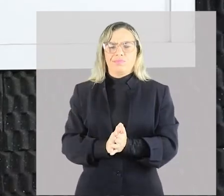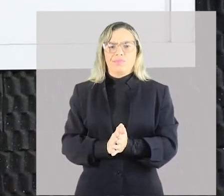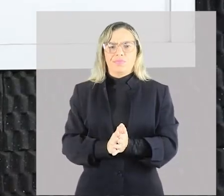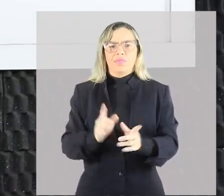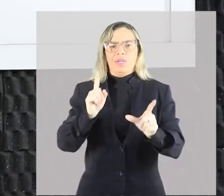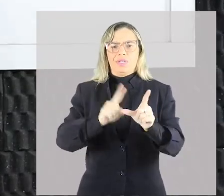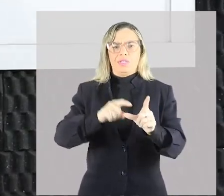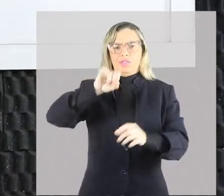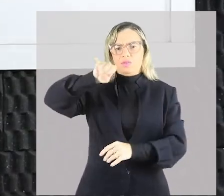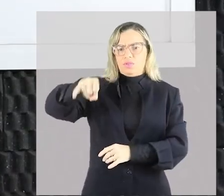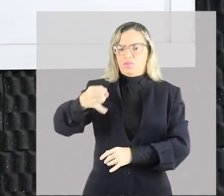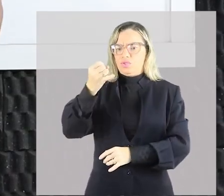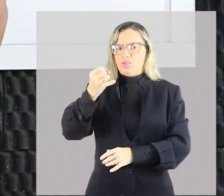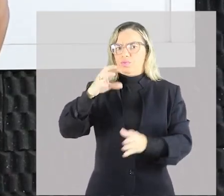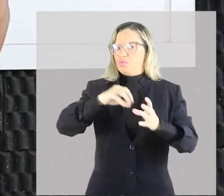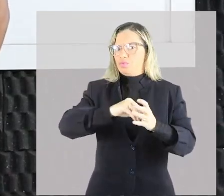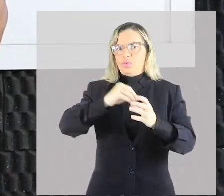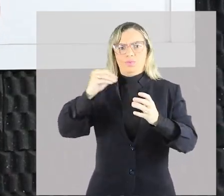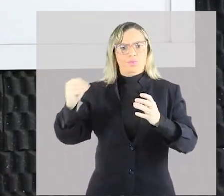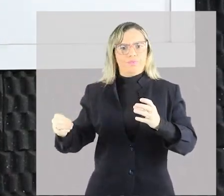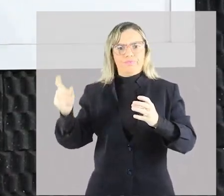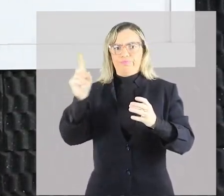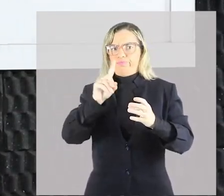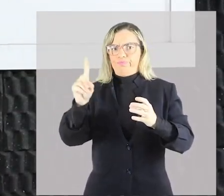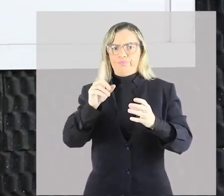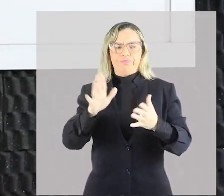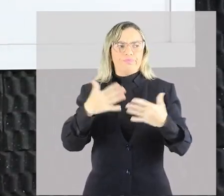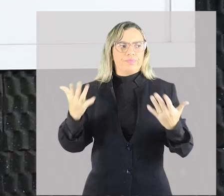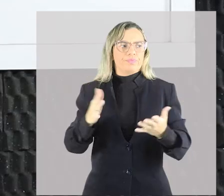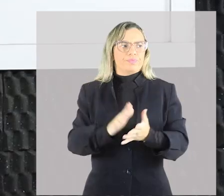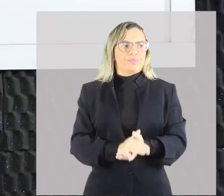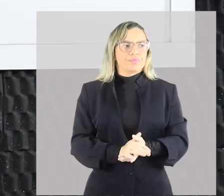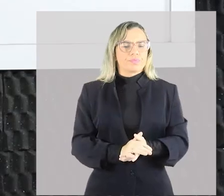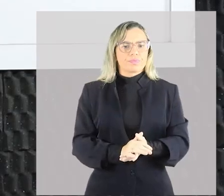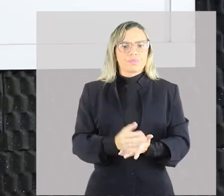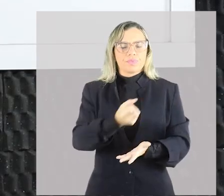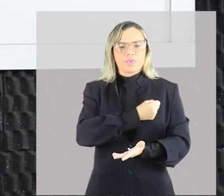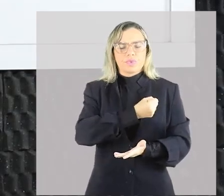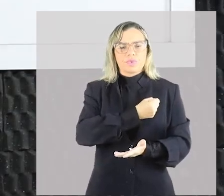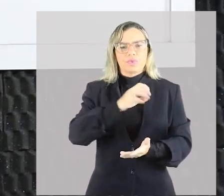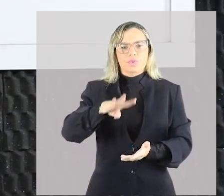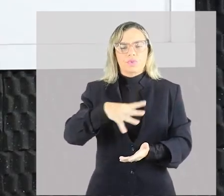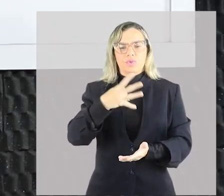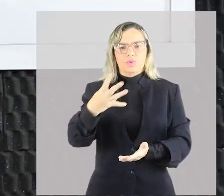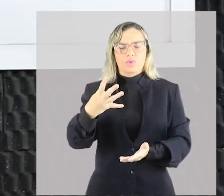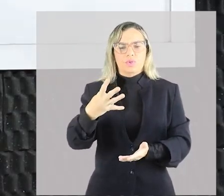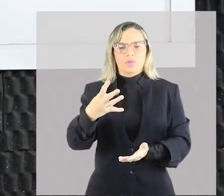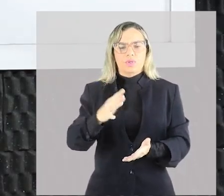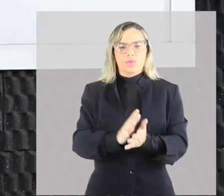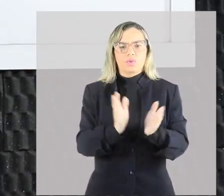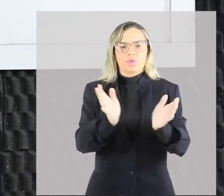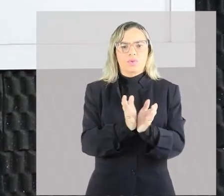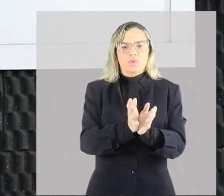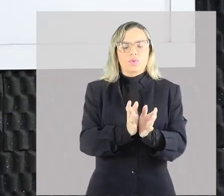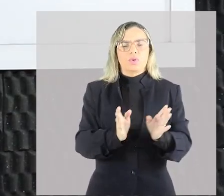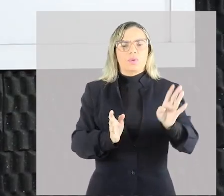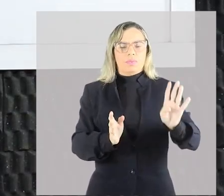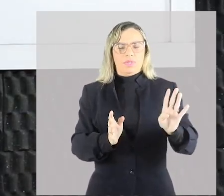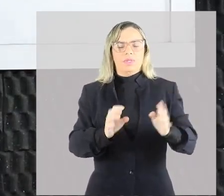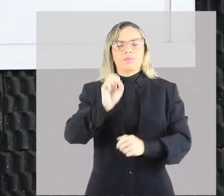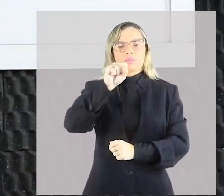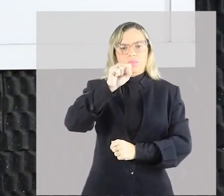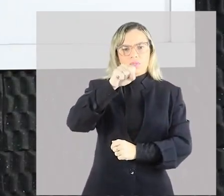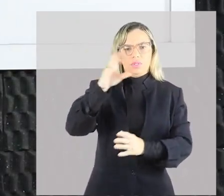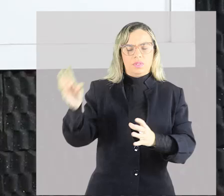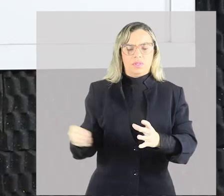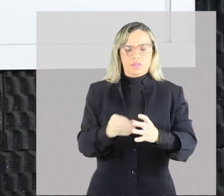ao conjunto A? Não pertence. O número 4 pertence ao conjunto B? Pertence.